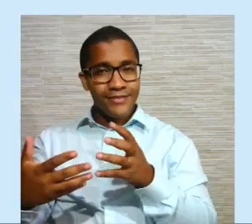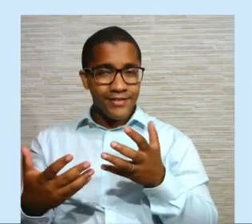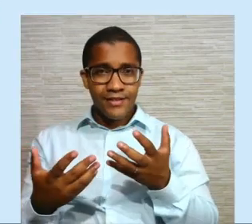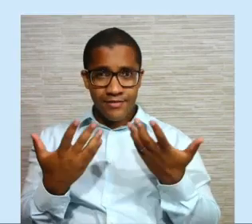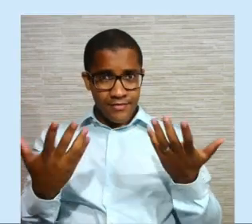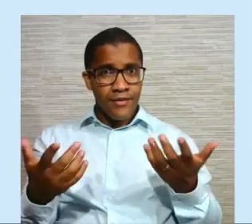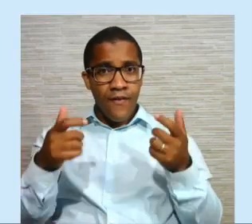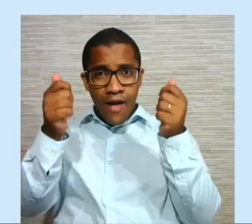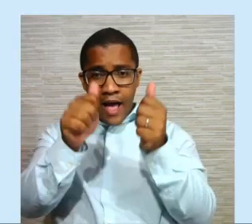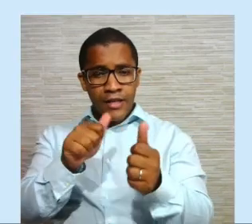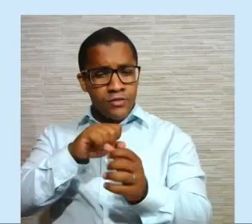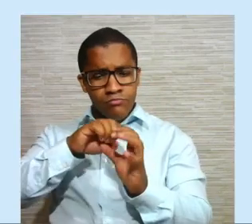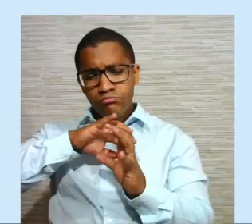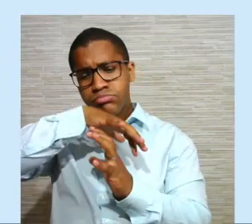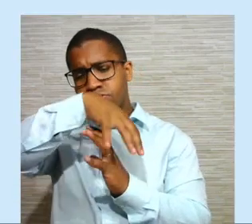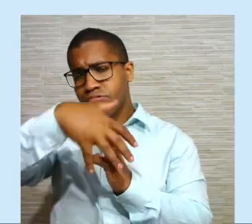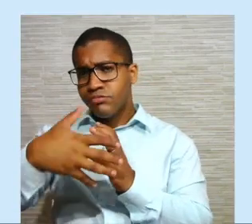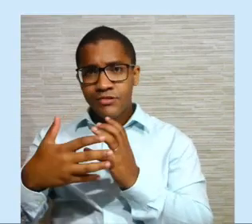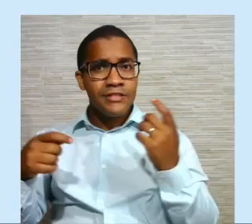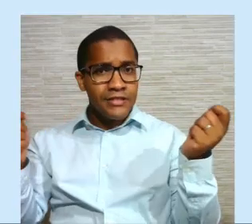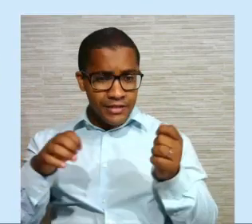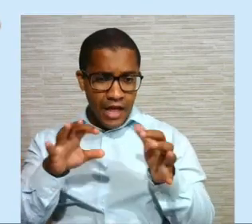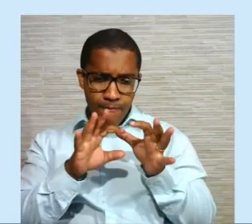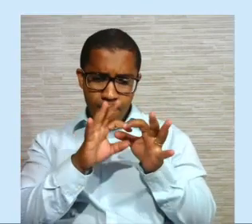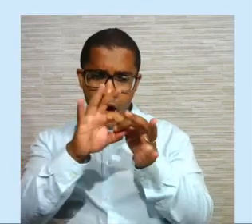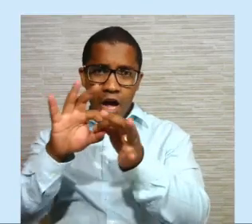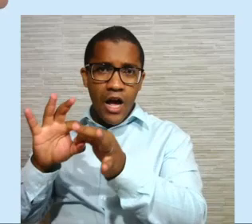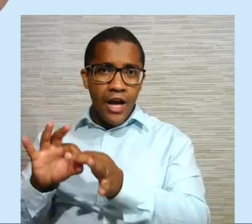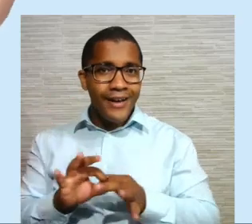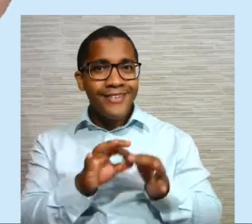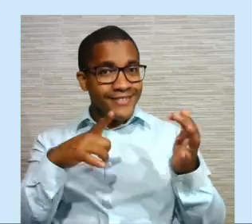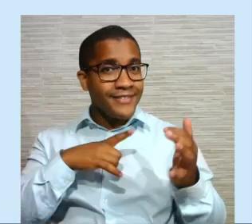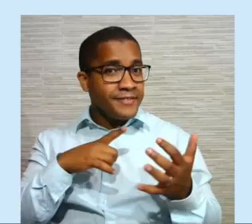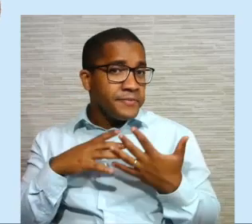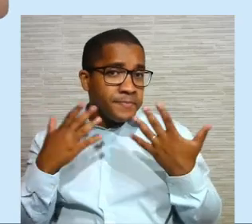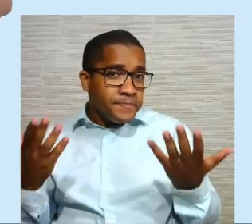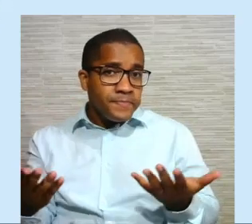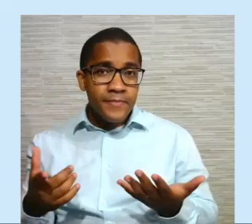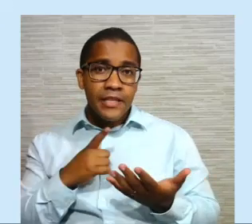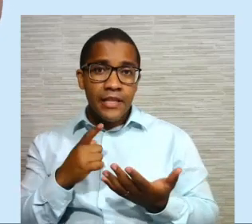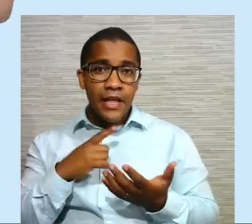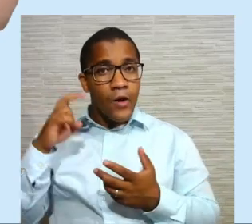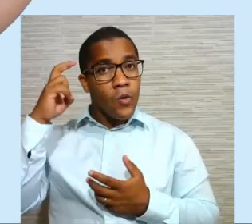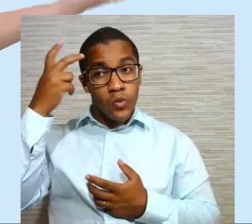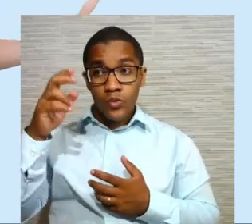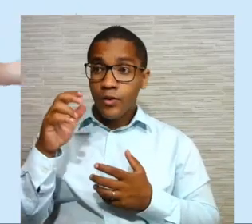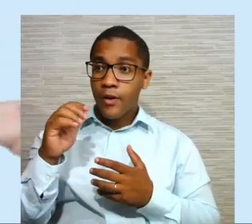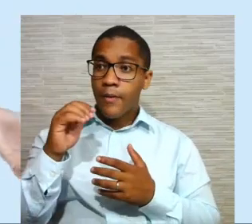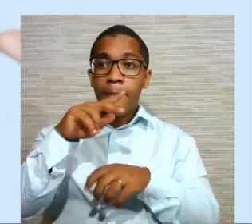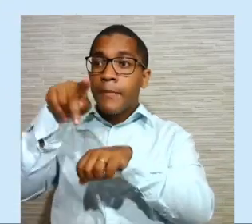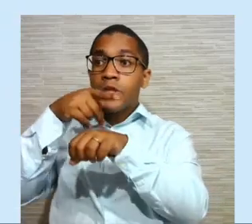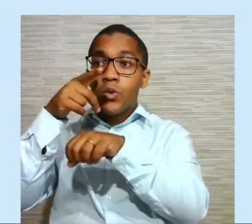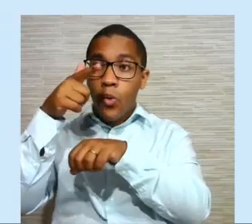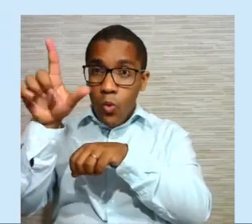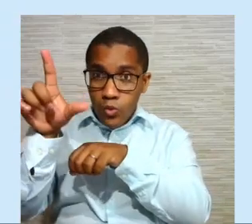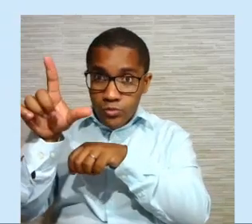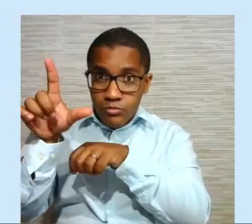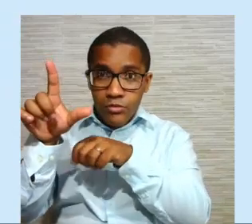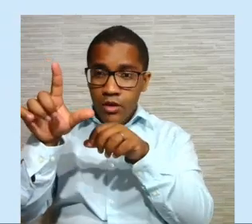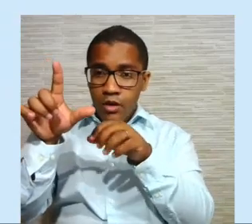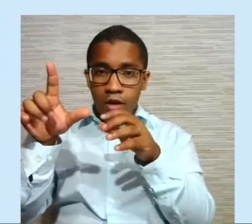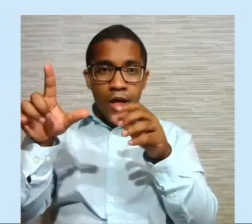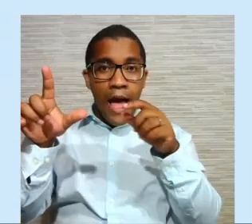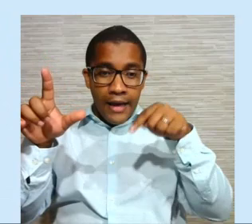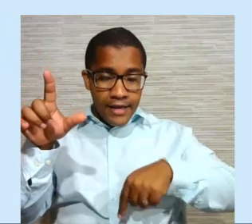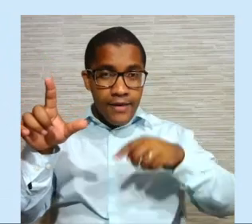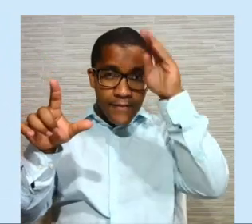queriam transformar numa arte mais global, né? Eles assimilaram a cultura que vinha de fora com